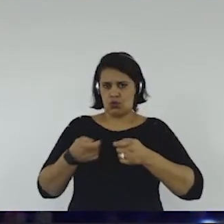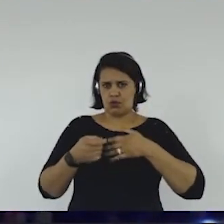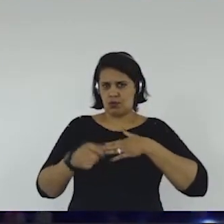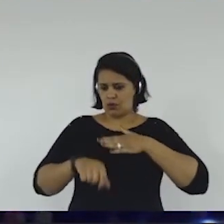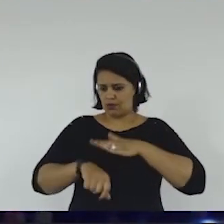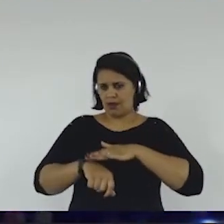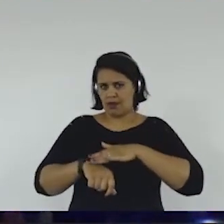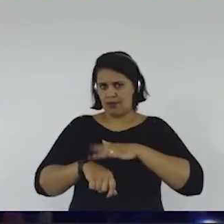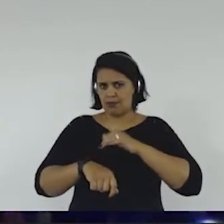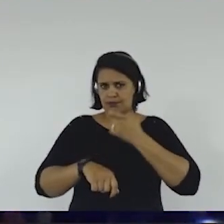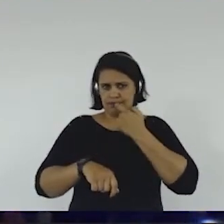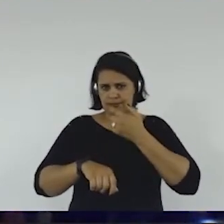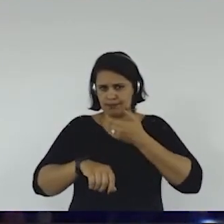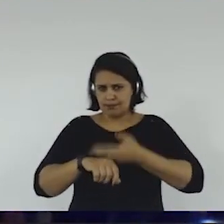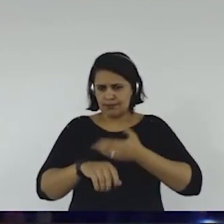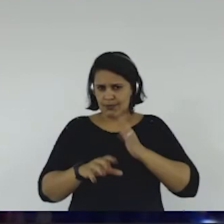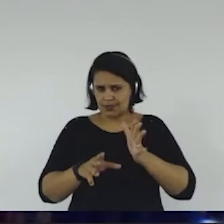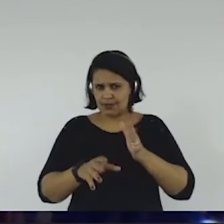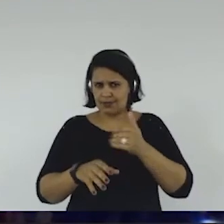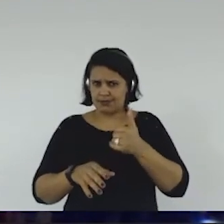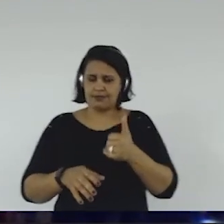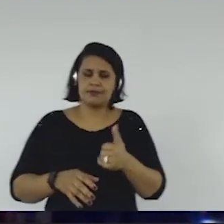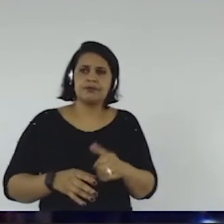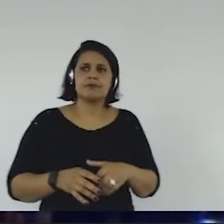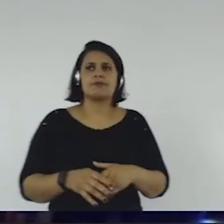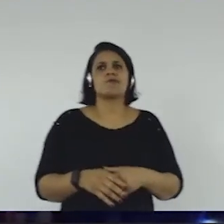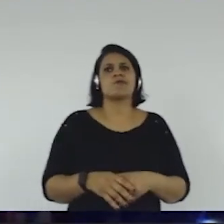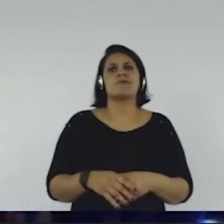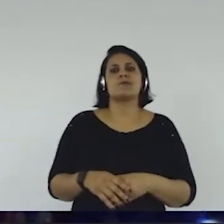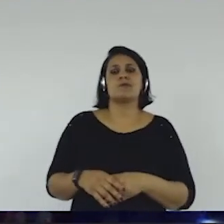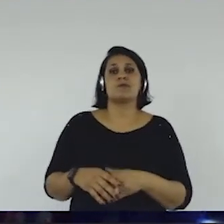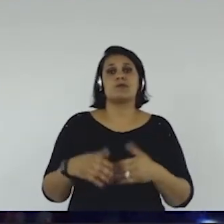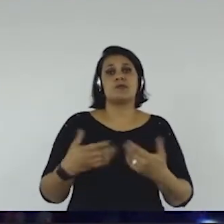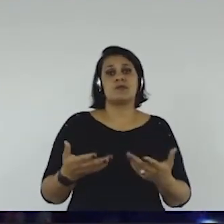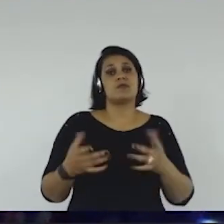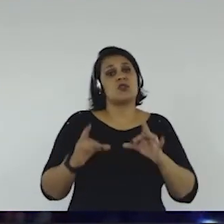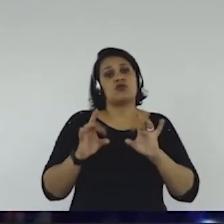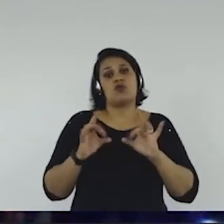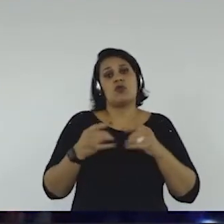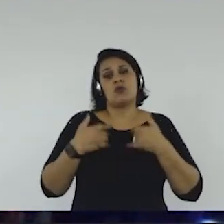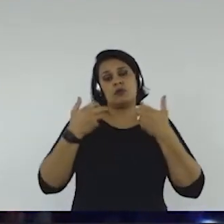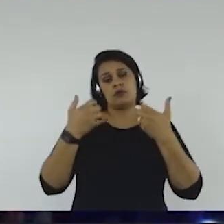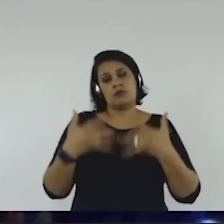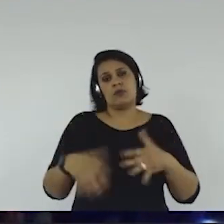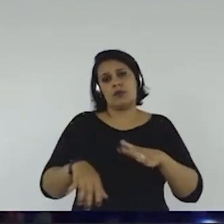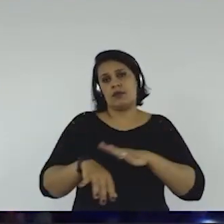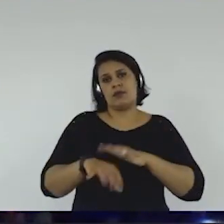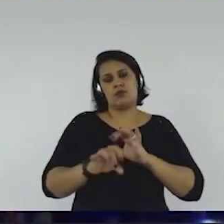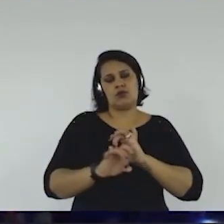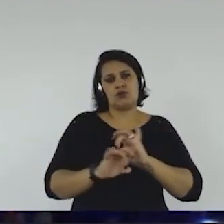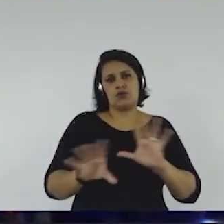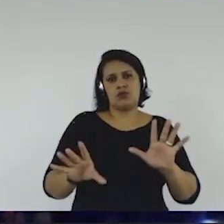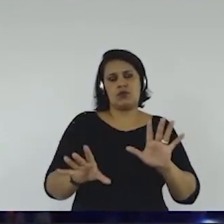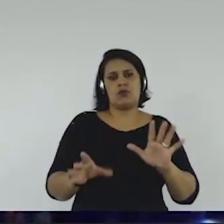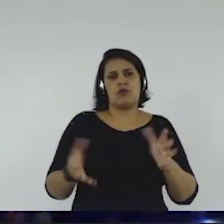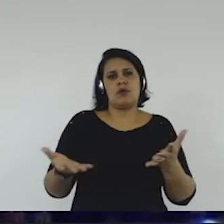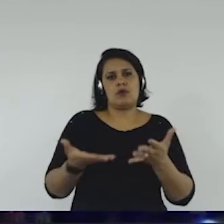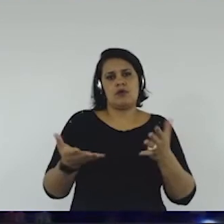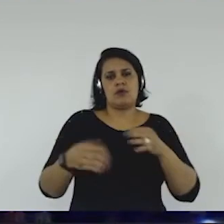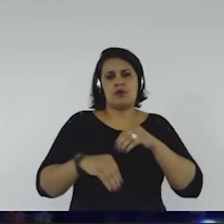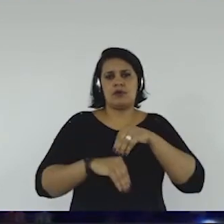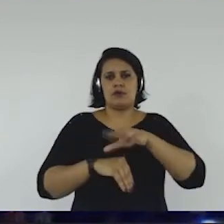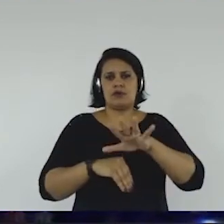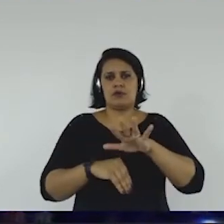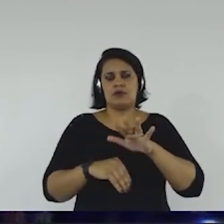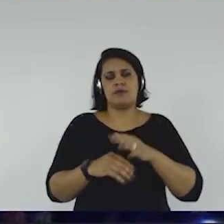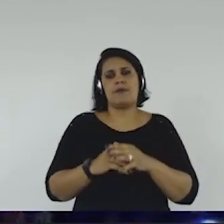doutor Joaquim, caminho para o final do meu tempo, e eram estas as considerações que eu gostaria de